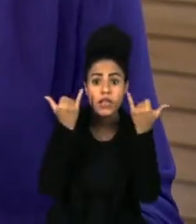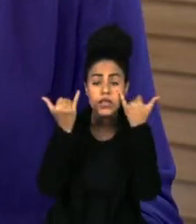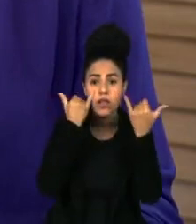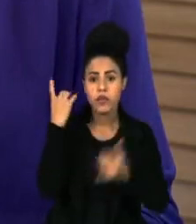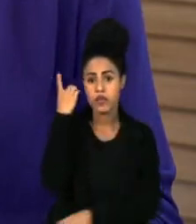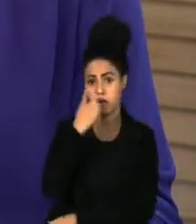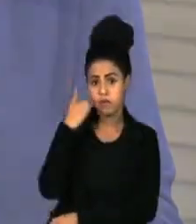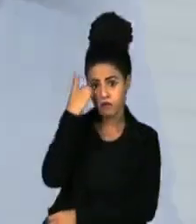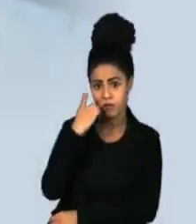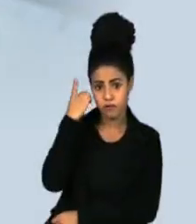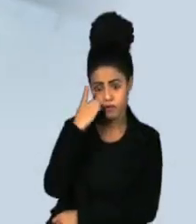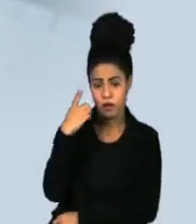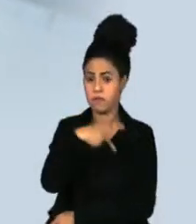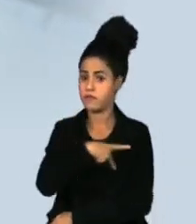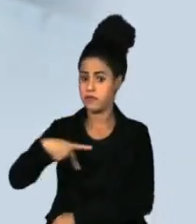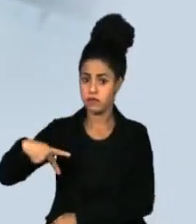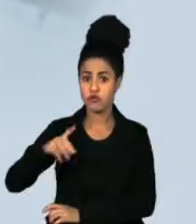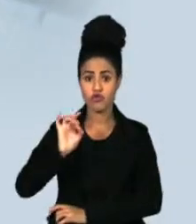a presidente.